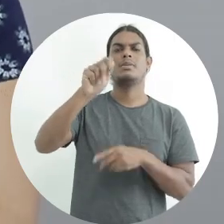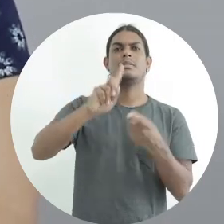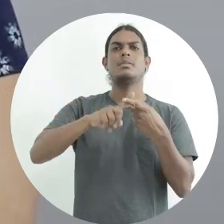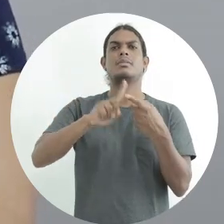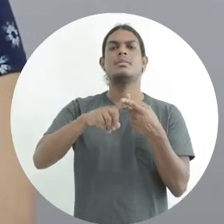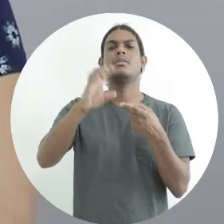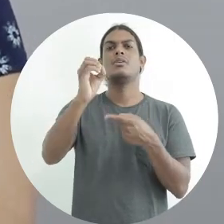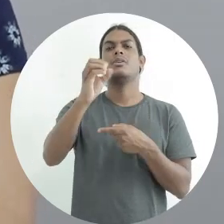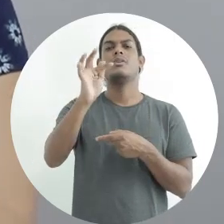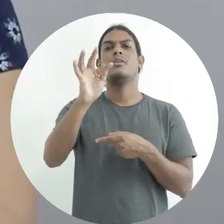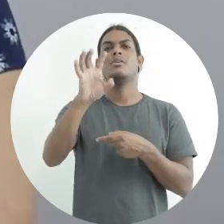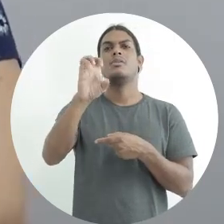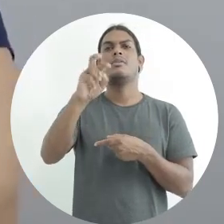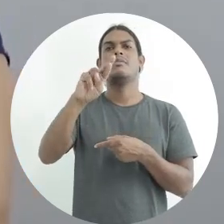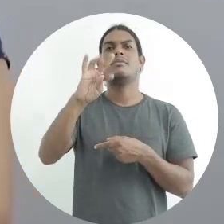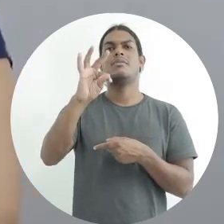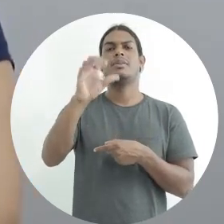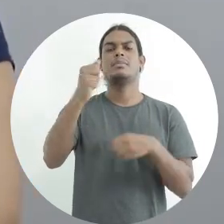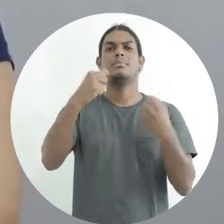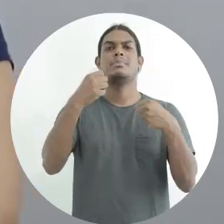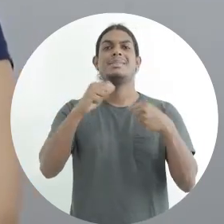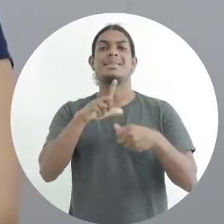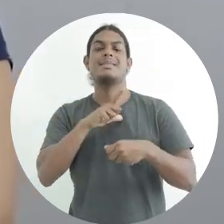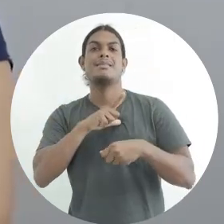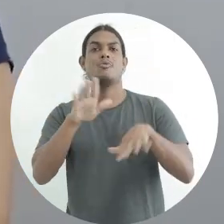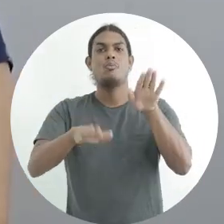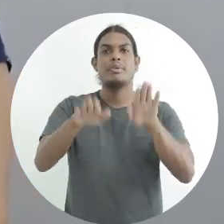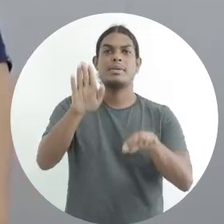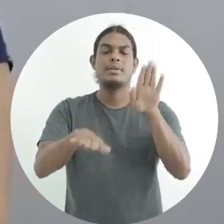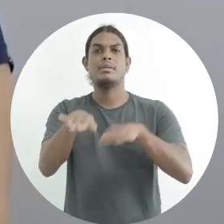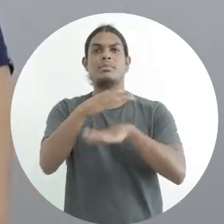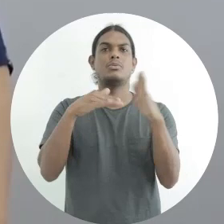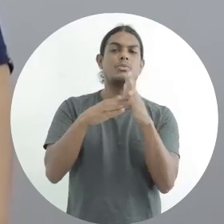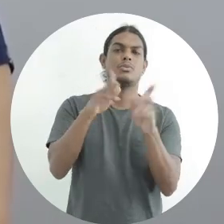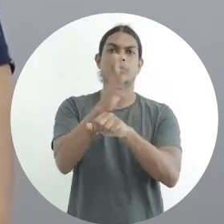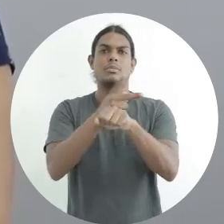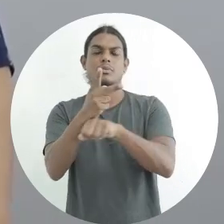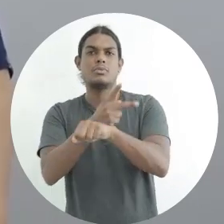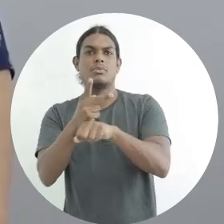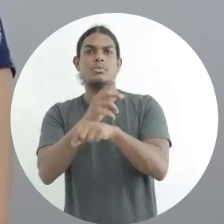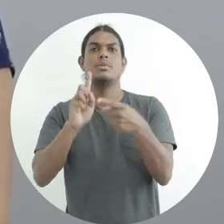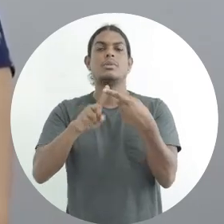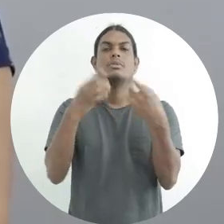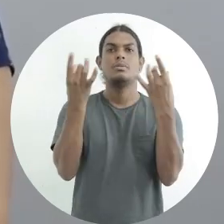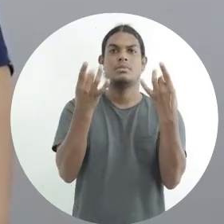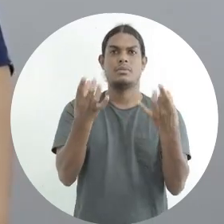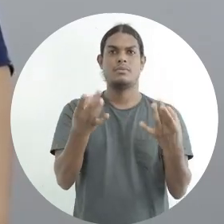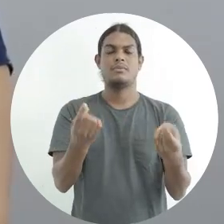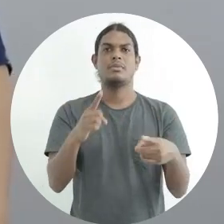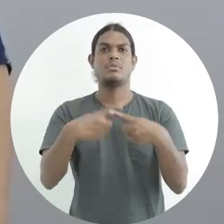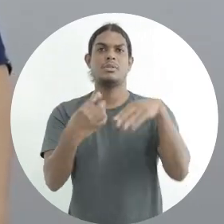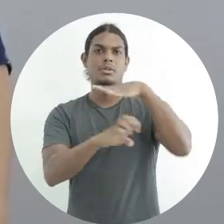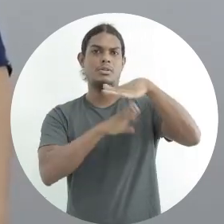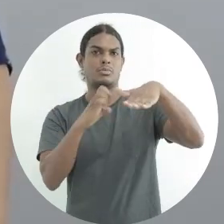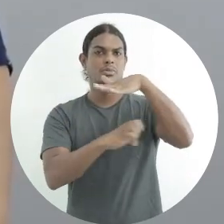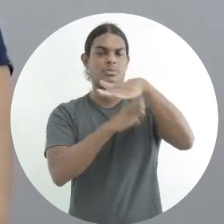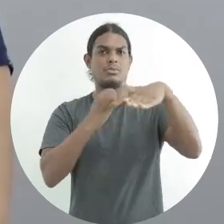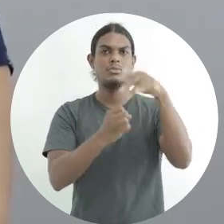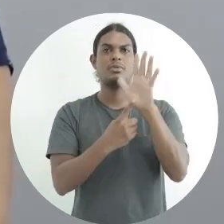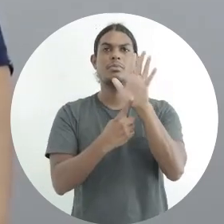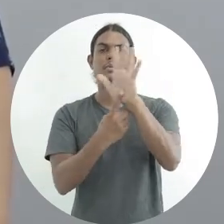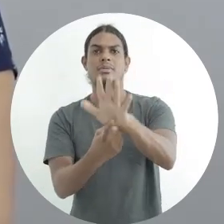que se procura se ter para ofertar. Ou seja, de um lado as pessoas, as empresas ofertam os